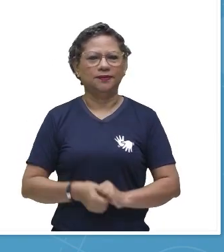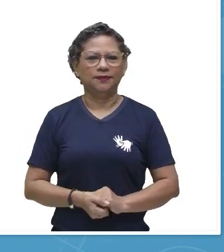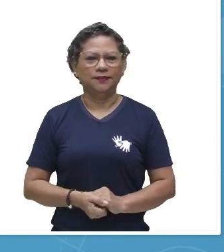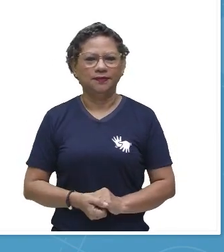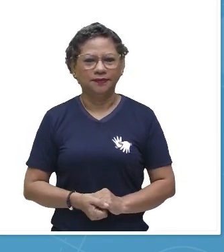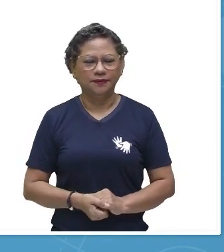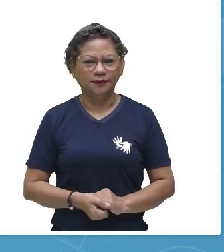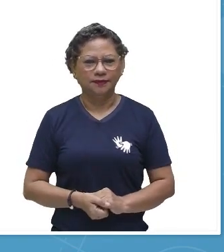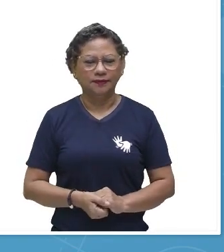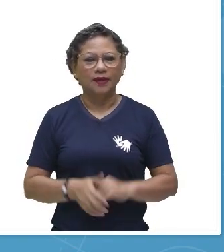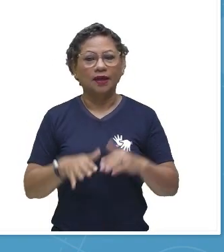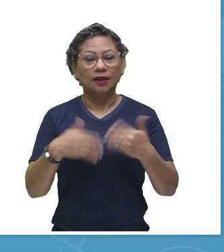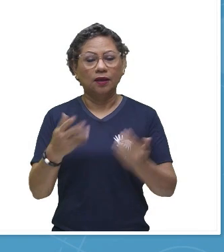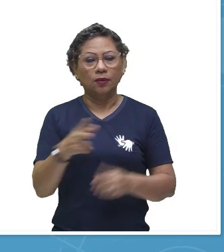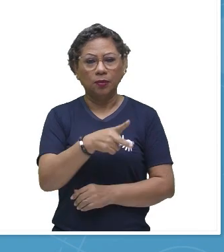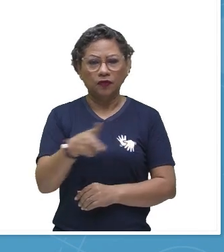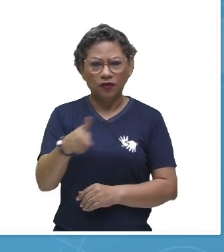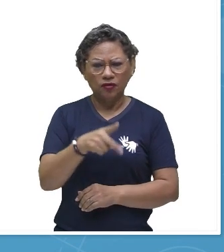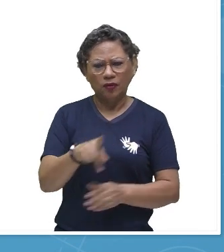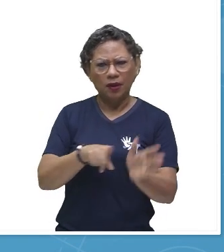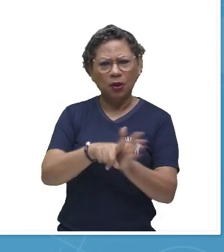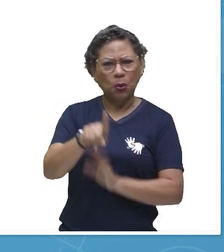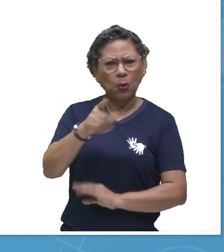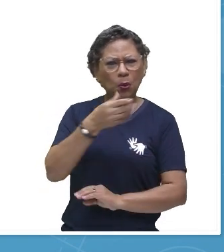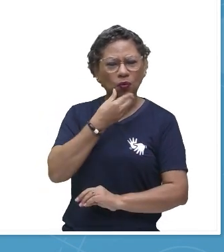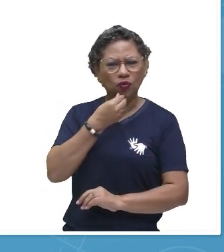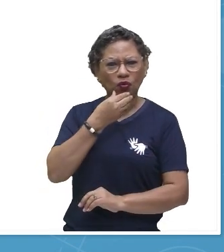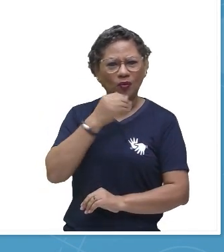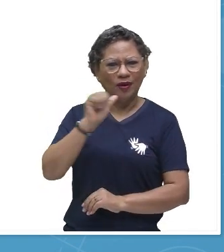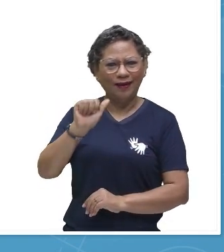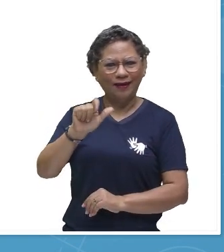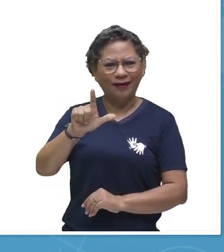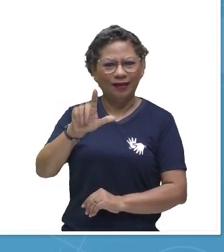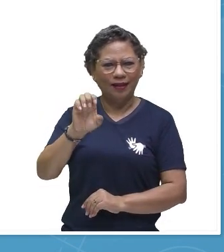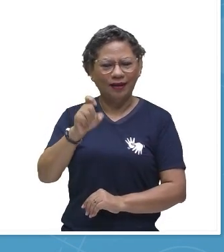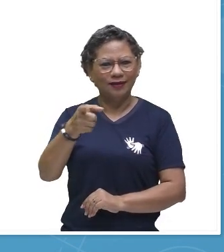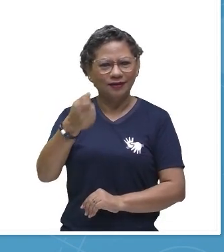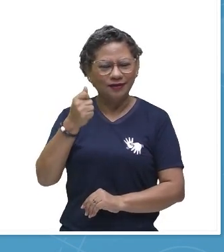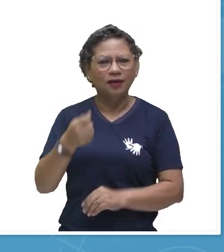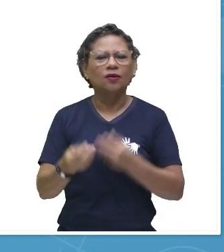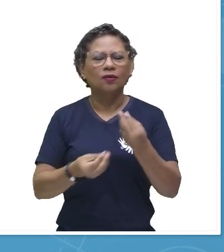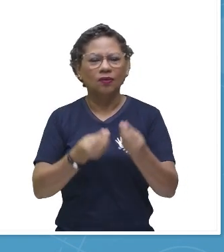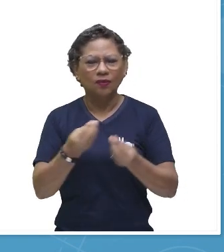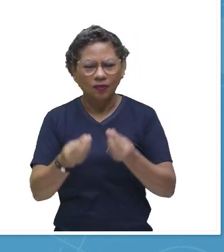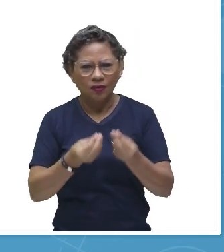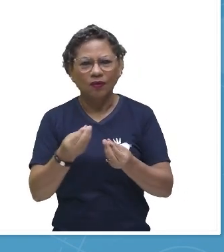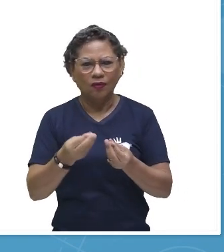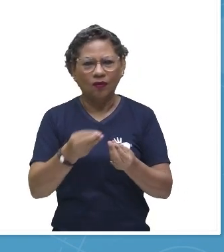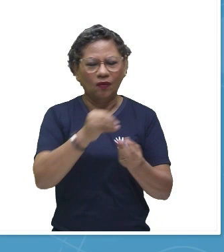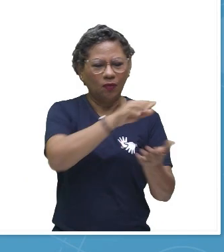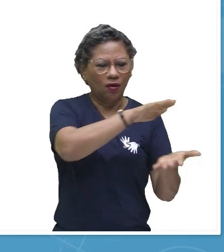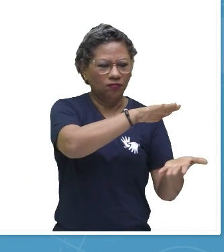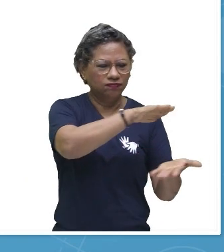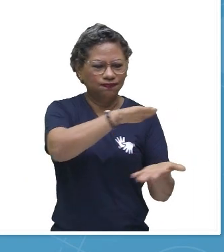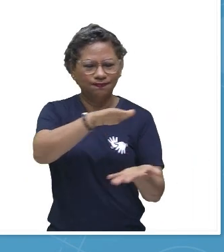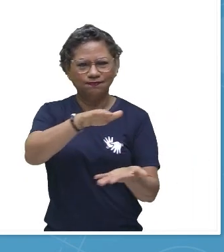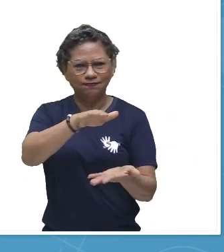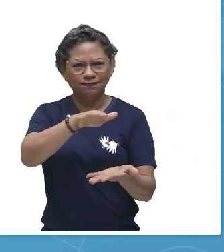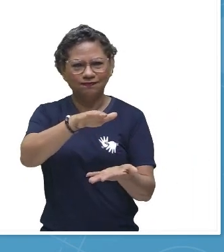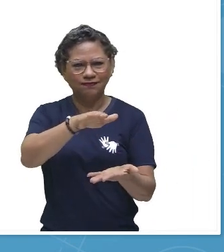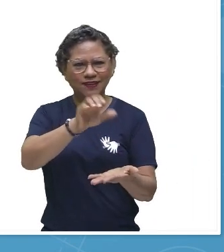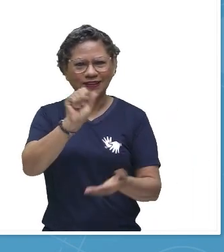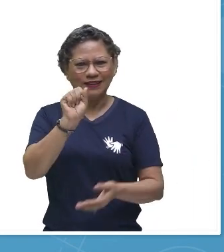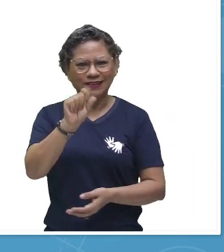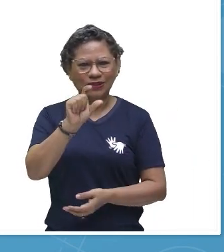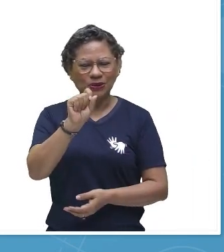Então, o professor perguntou para Alex no item A, como se classificam as retas azul e vermelha. A